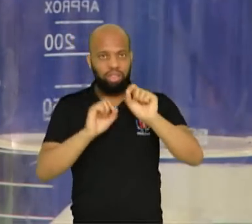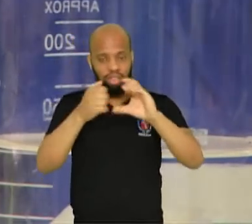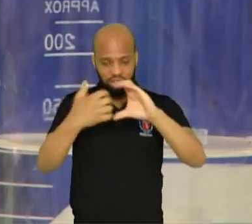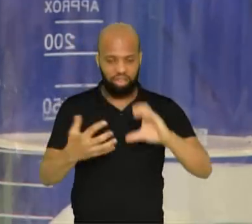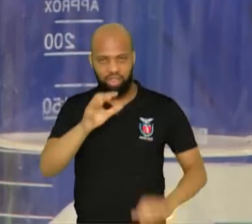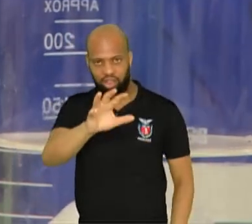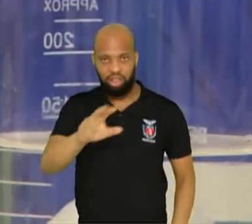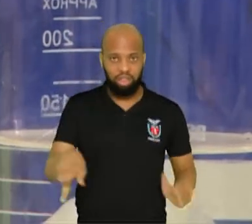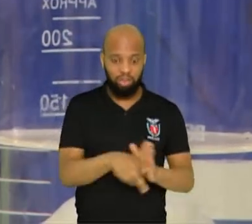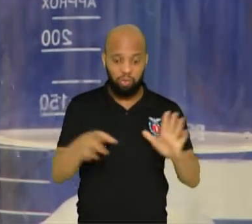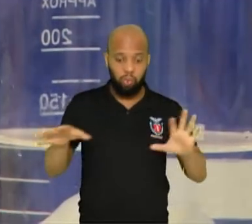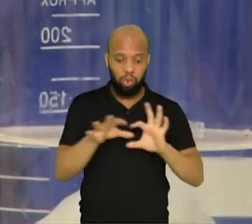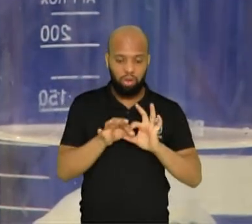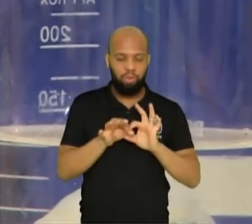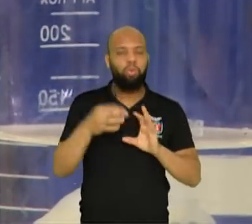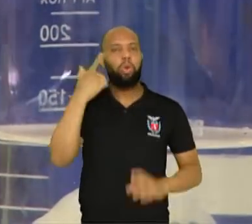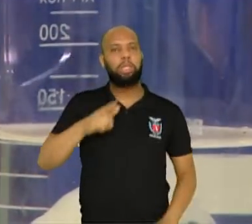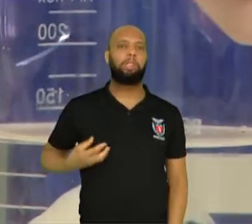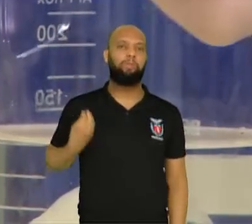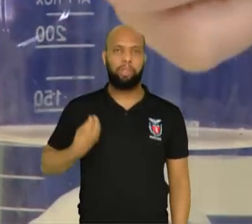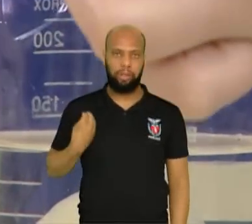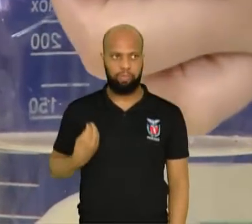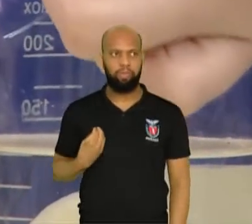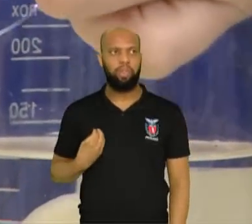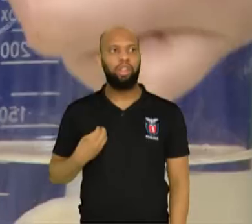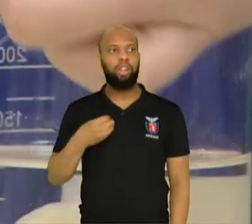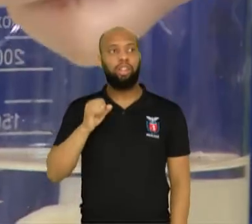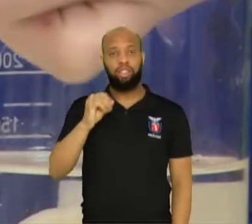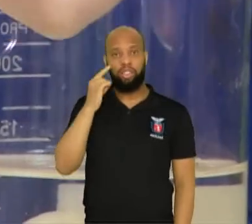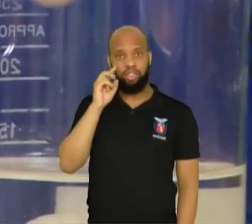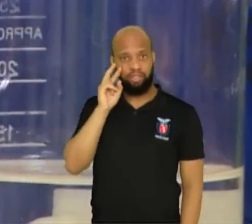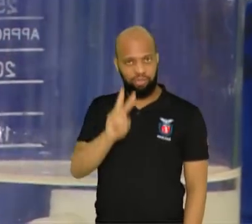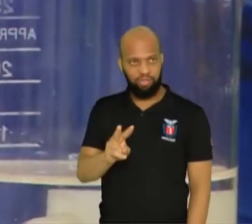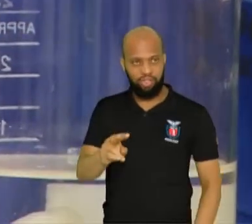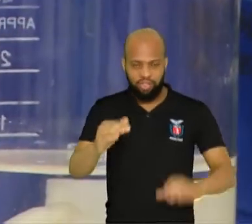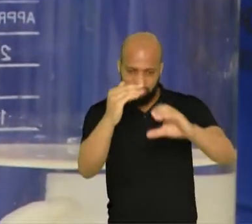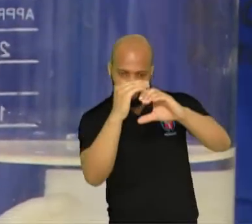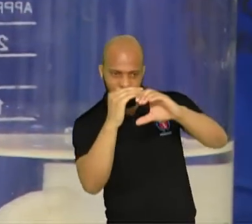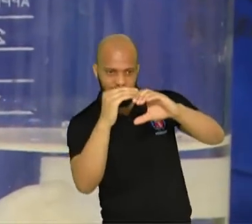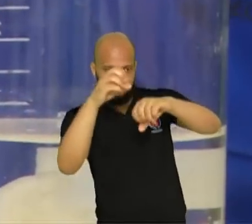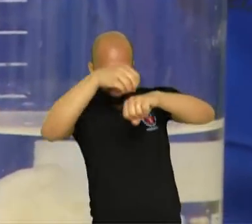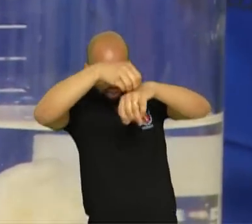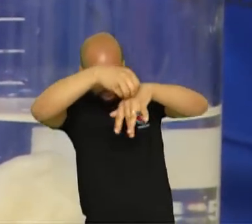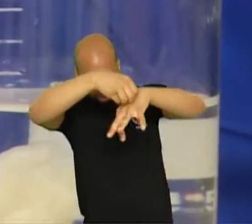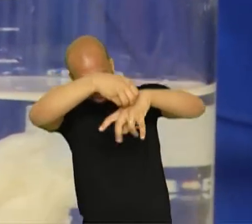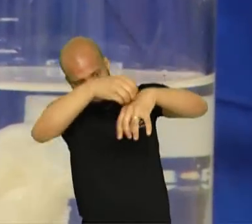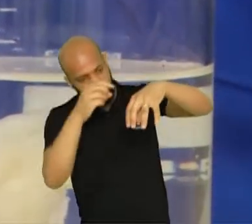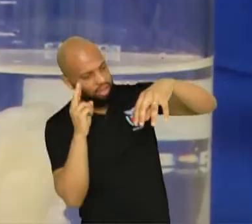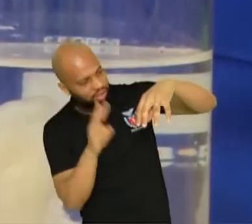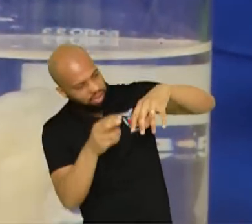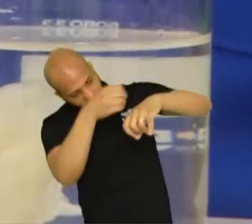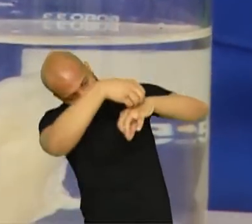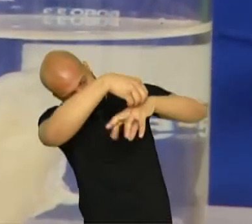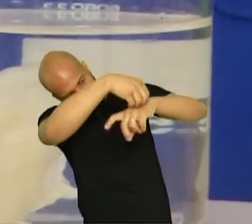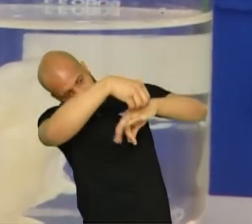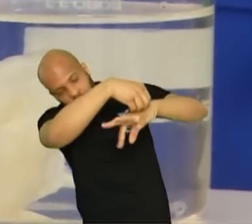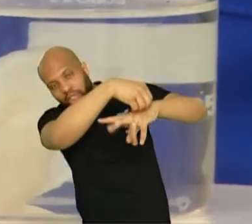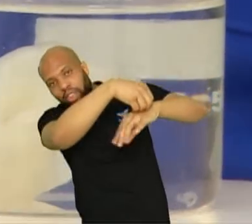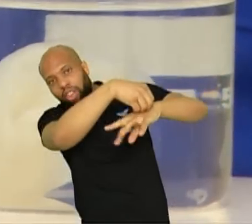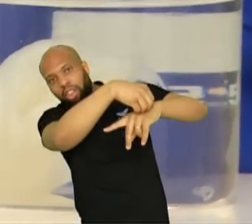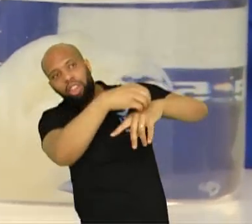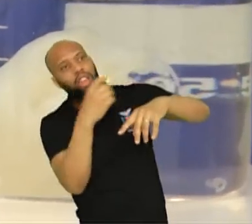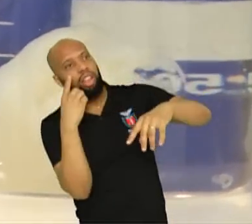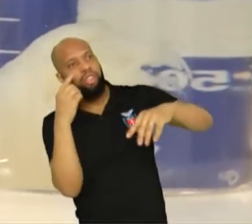característica de se unir para poder sobreviver. E aí quando a gente olha ela aqui por baixo, você consegue meio que identificar aonde estão